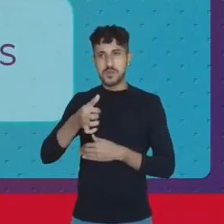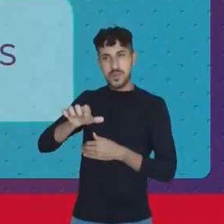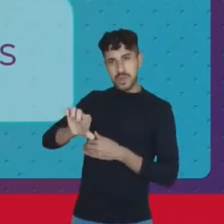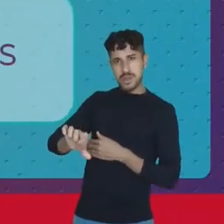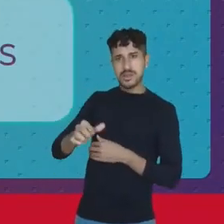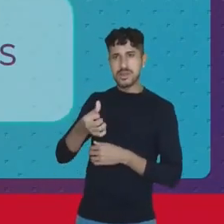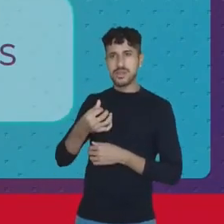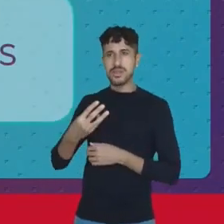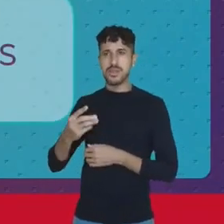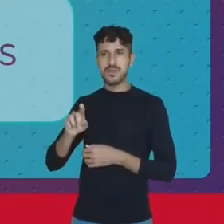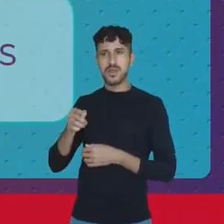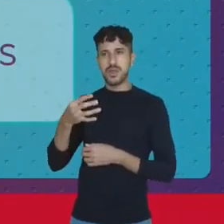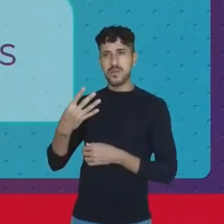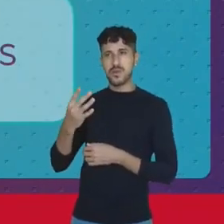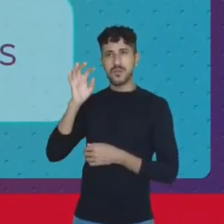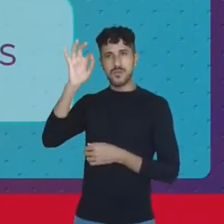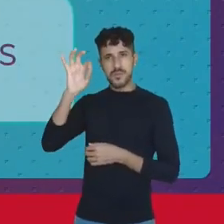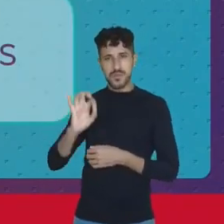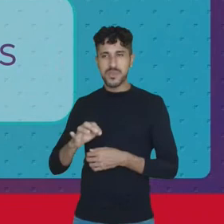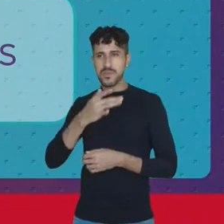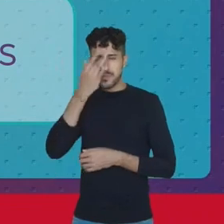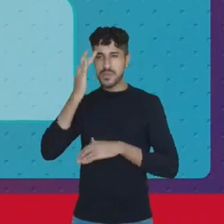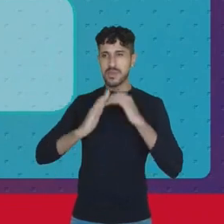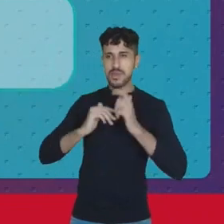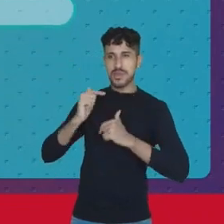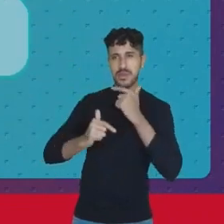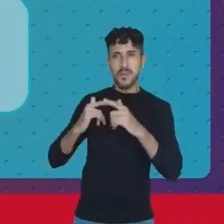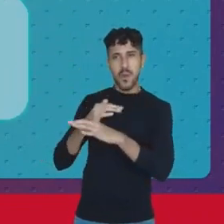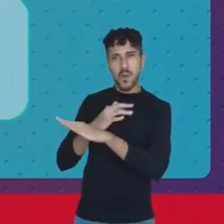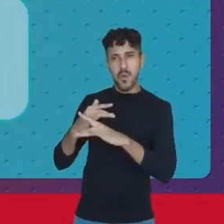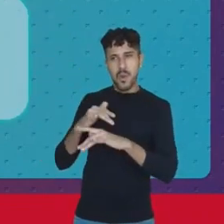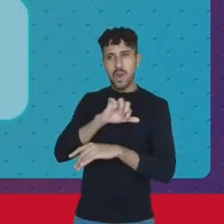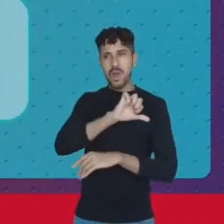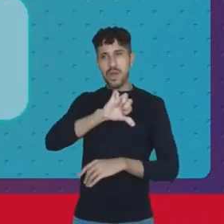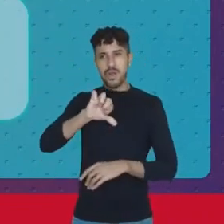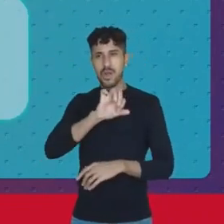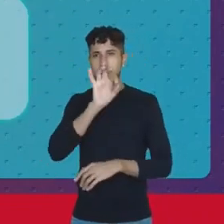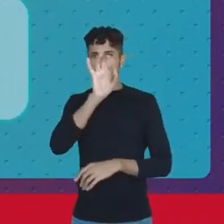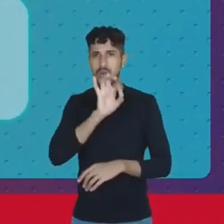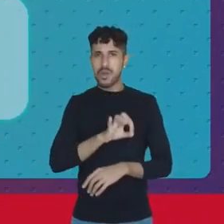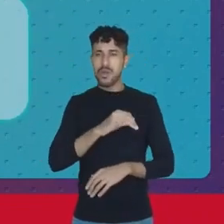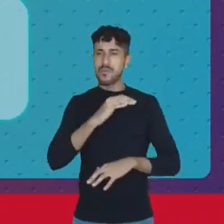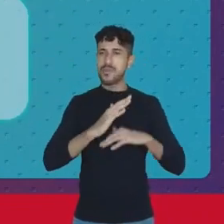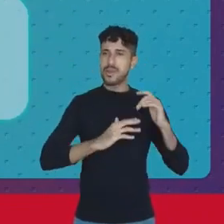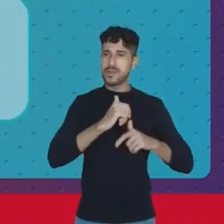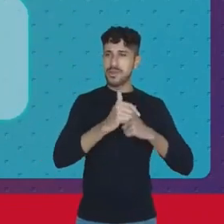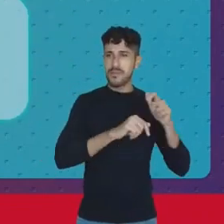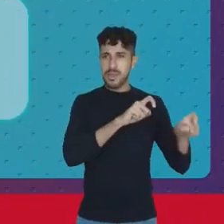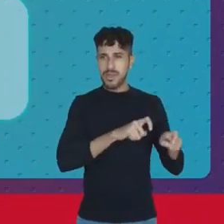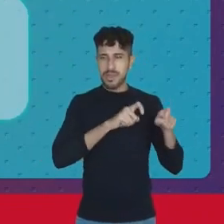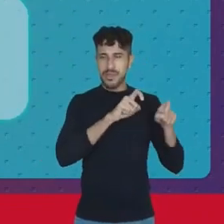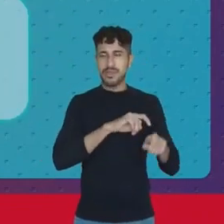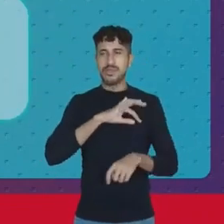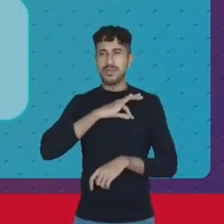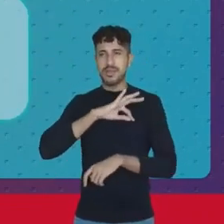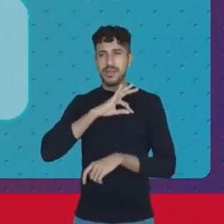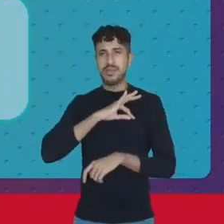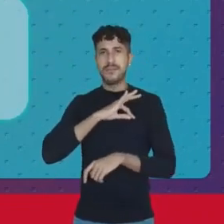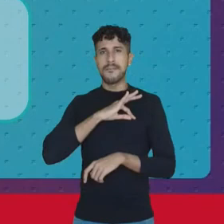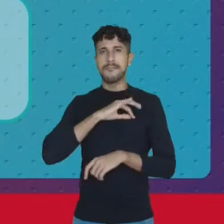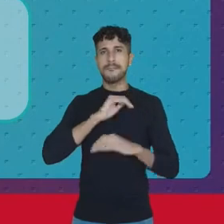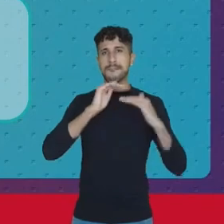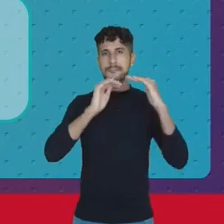2019, 63,4% dos trabalhadores urbanos e 99% dos trabalhadores rurais receberam